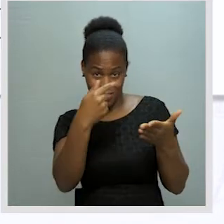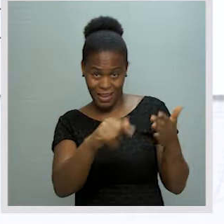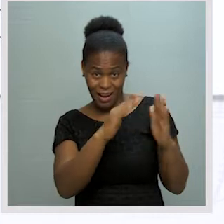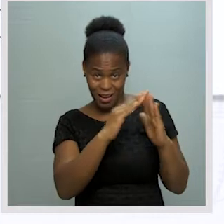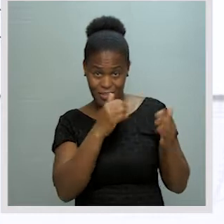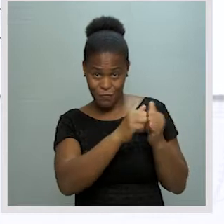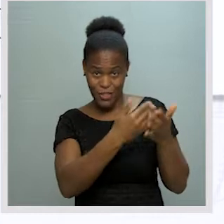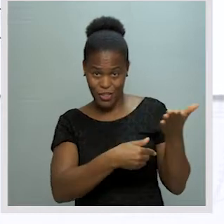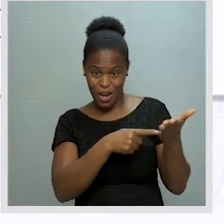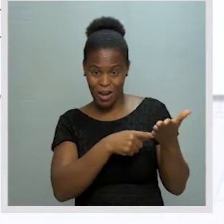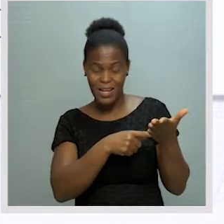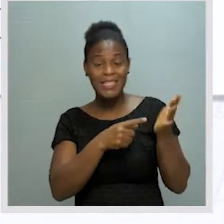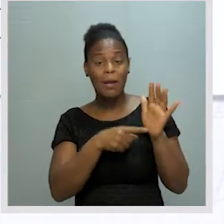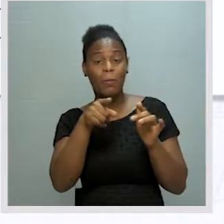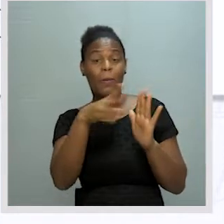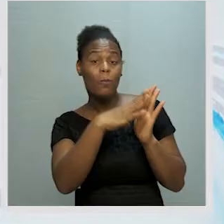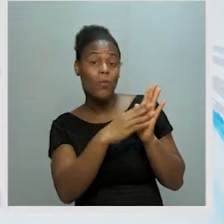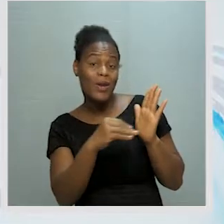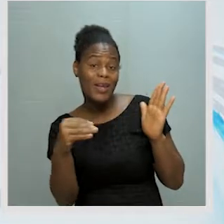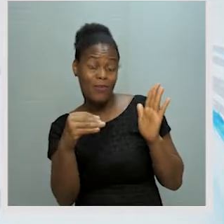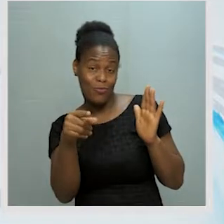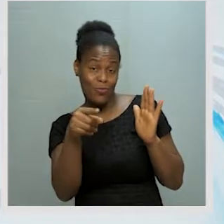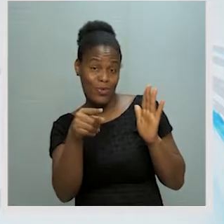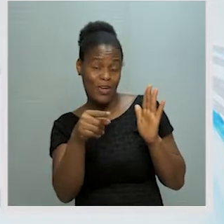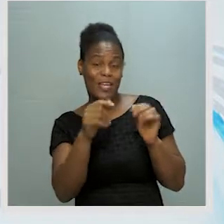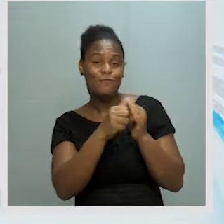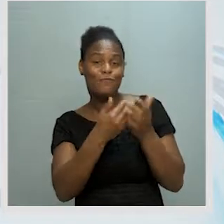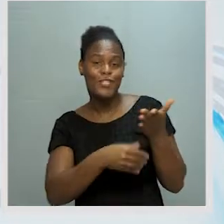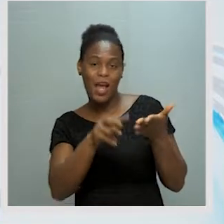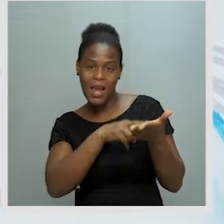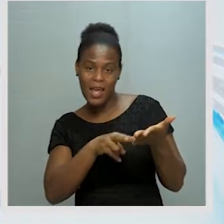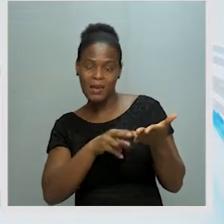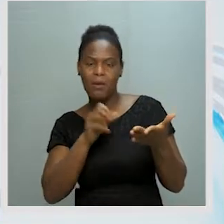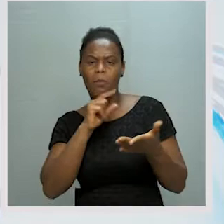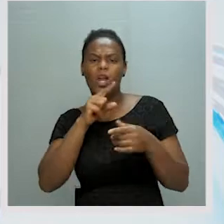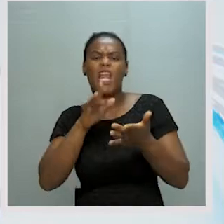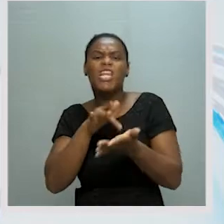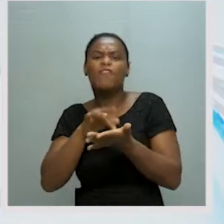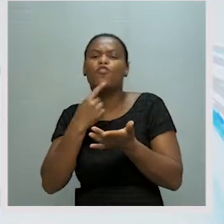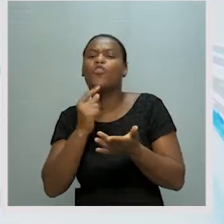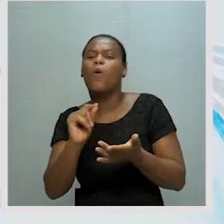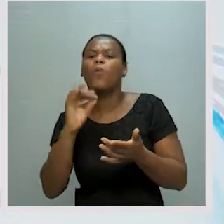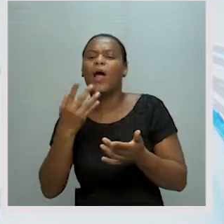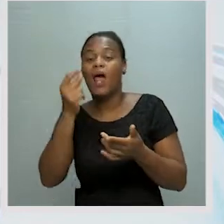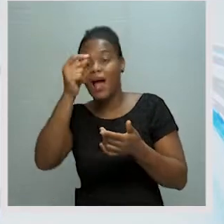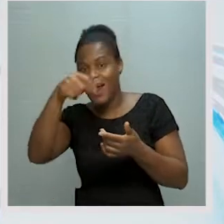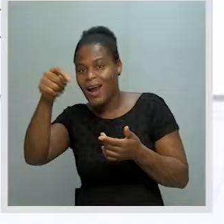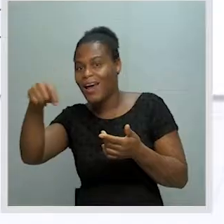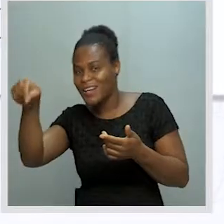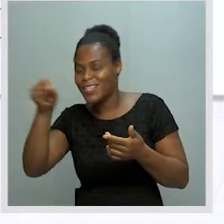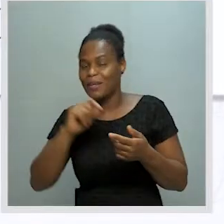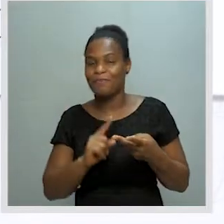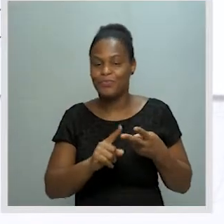um modelo de ficha de leitura. Podemos escrever o quê? Tipo de livro, lemos o livro tal,